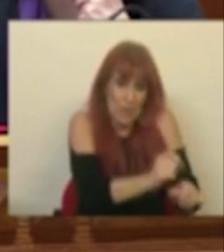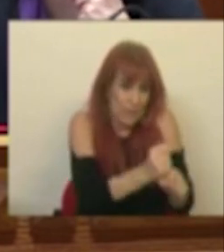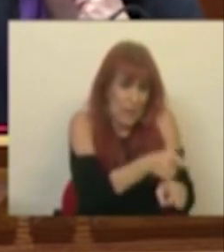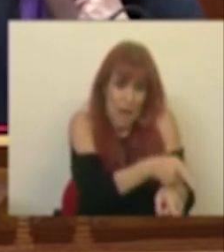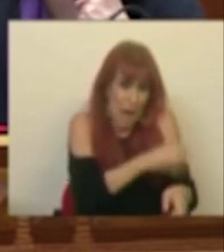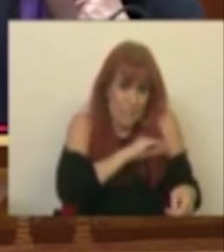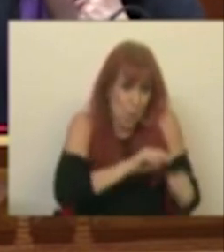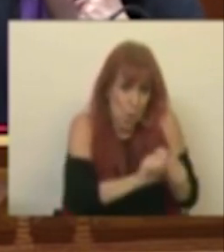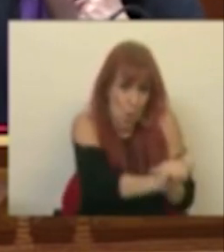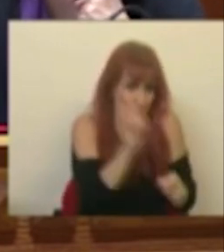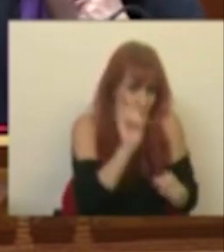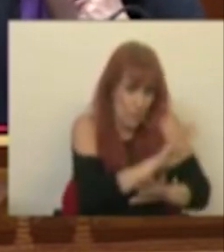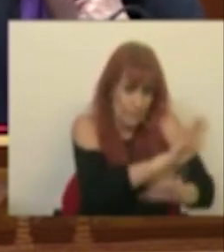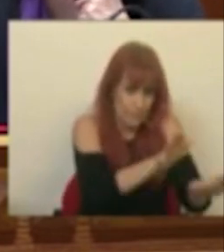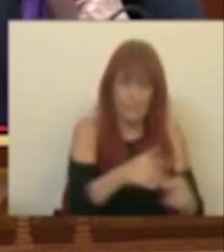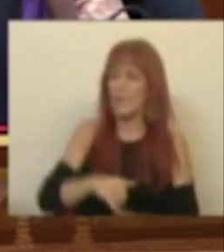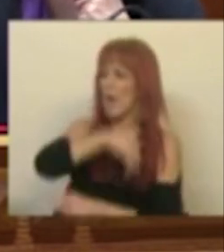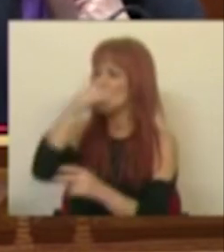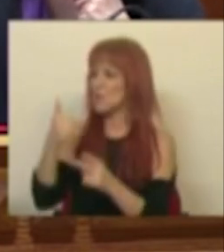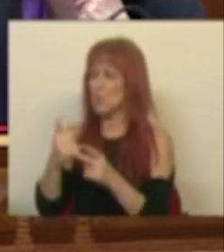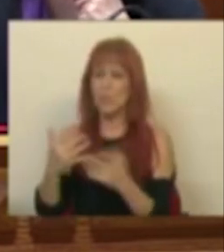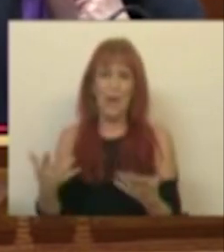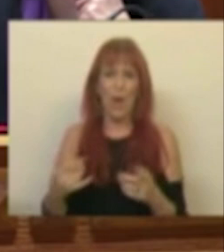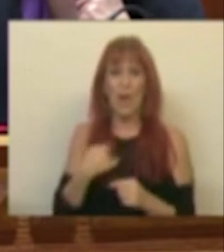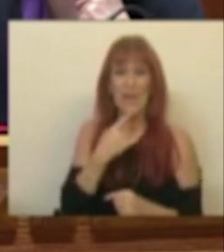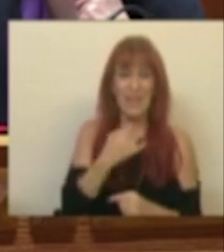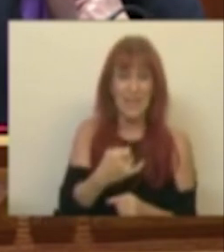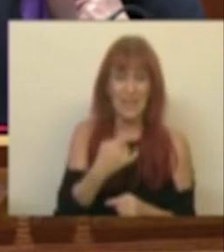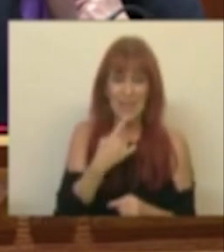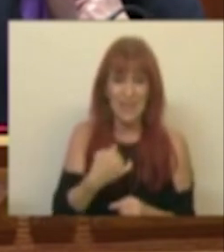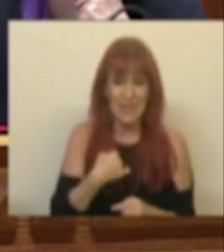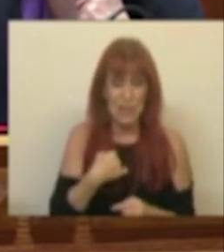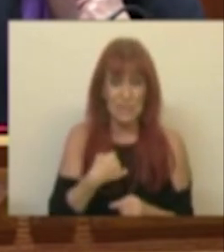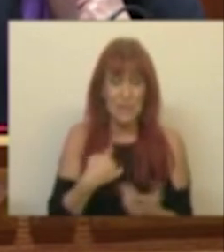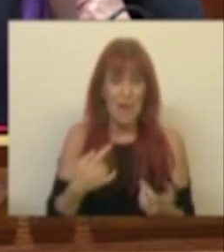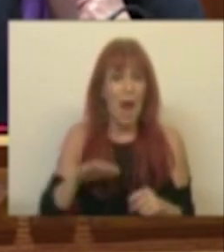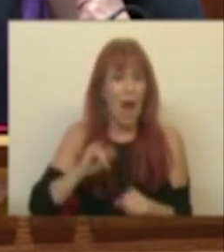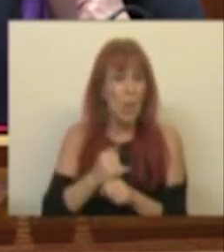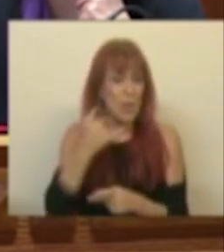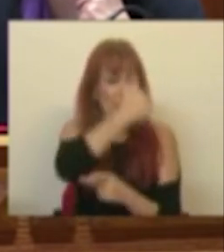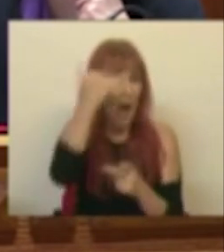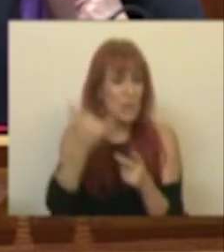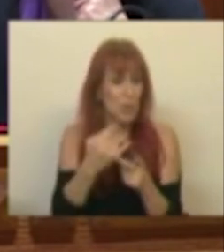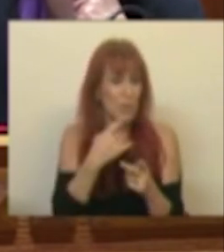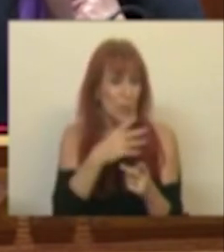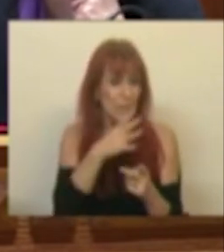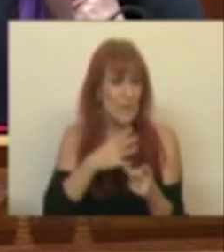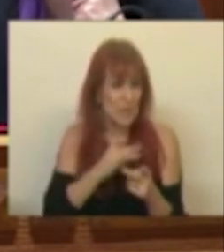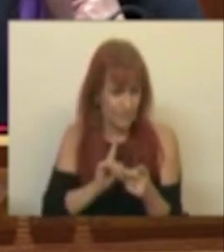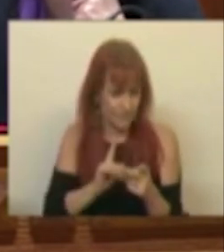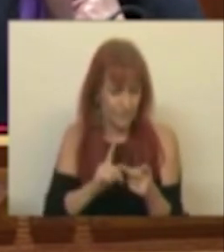atividade. Segundo lugar, a questão que está a colocar é uma questão que... Há uma outra segunda questão que está a colocar, que